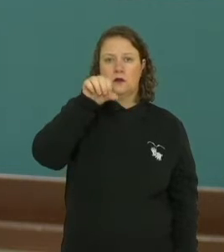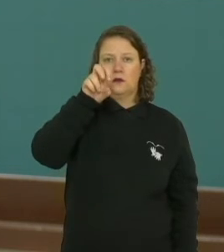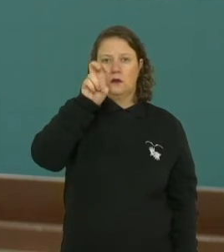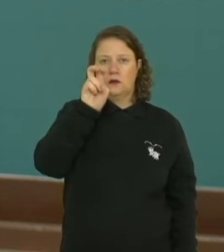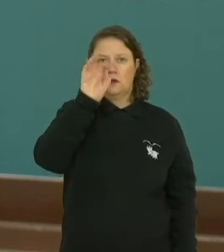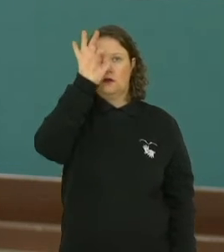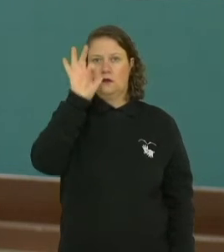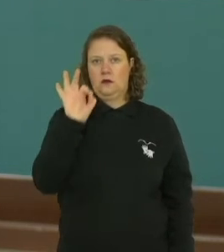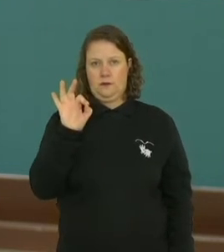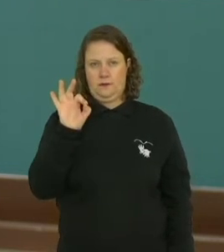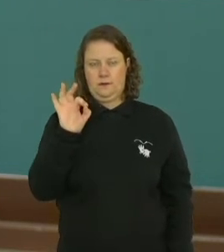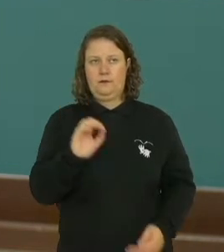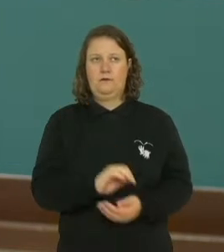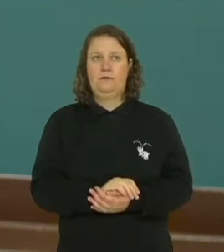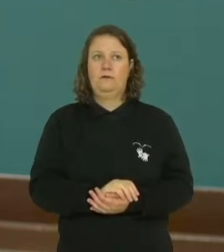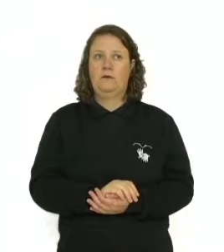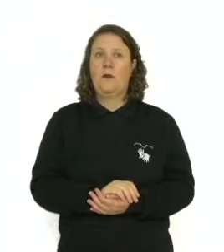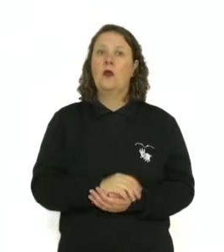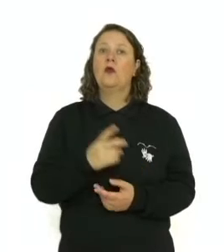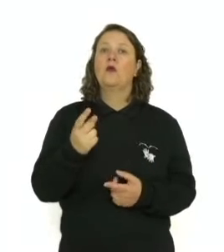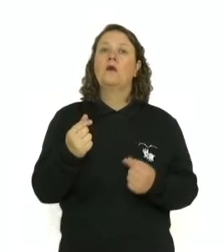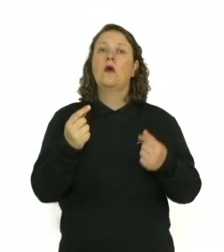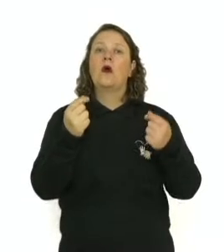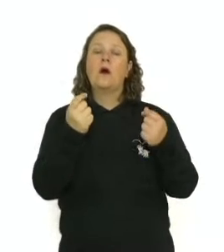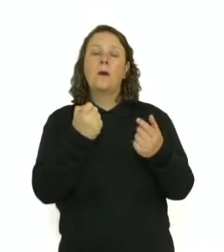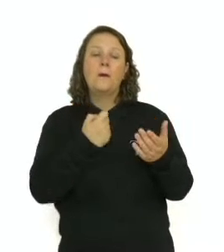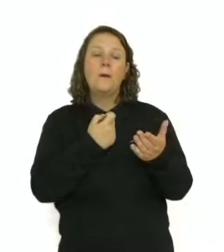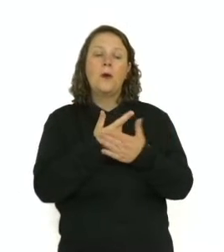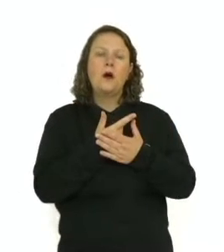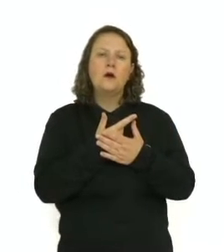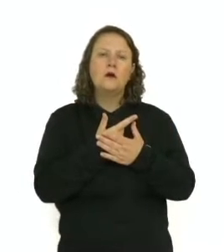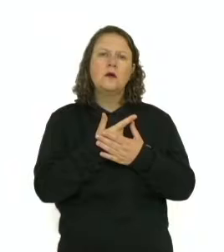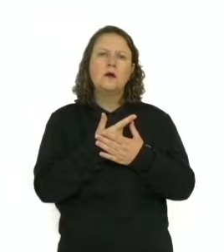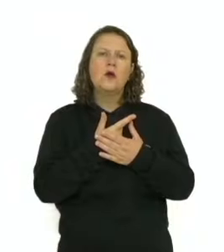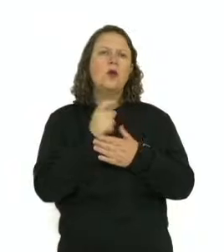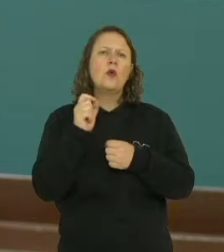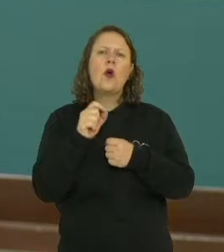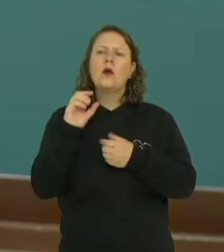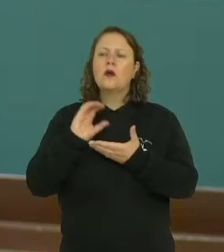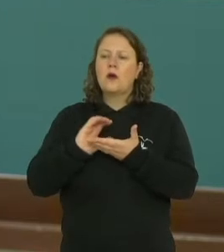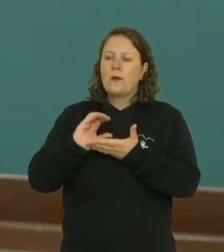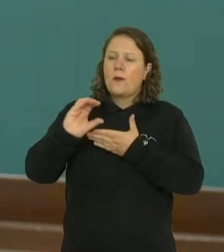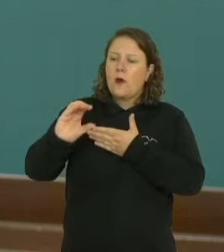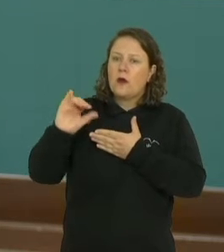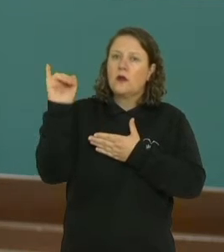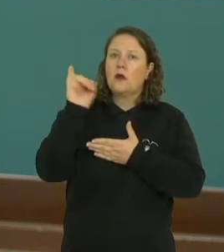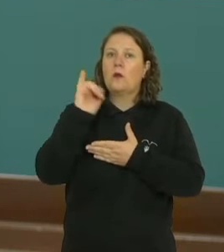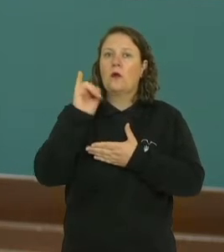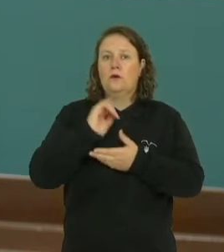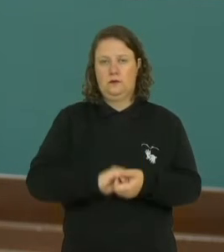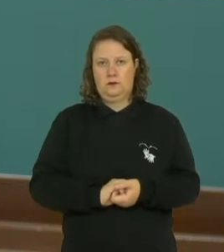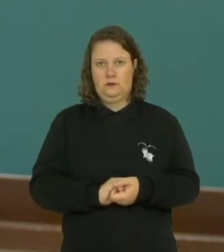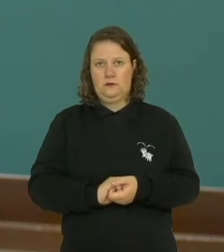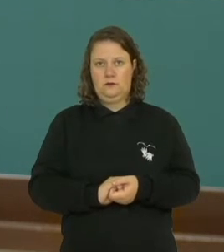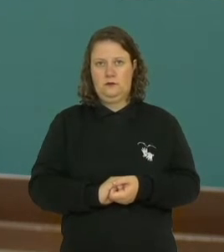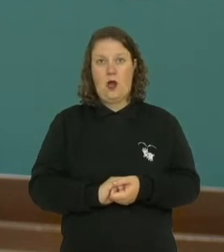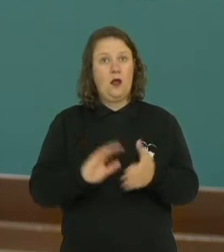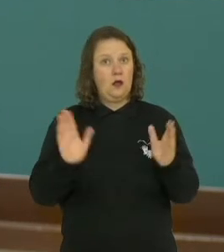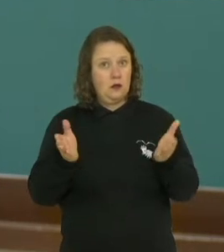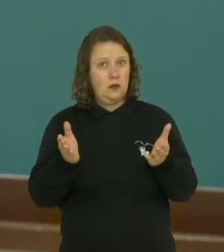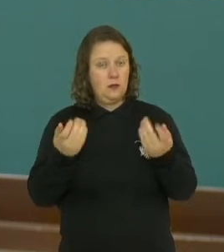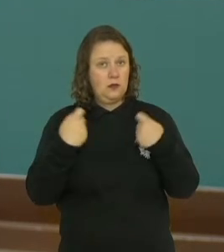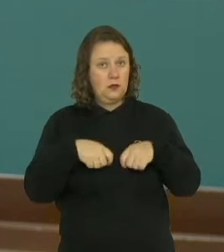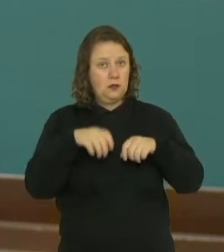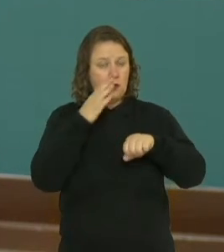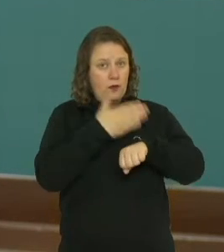61,95%. Da quantia paga por Maurício, quanto foi para o imposto? Né? Então, vocês vão ter que calcular uma